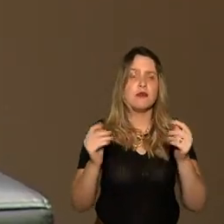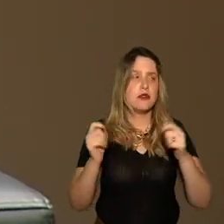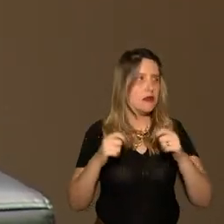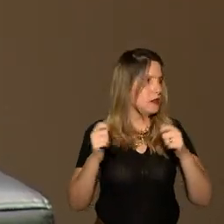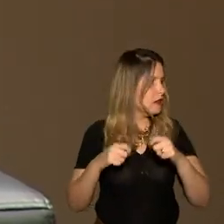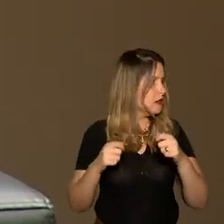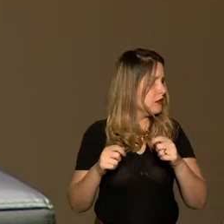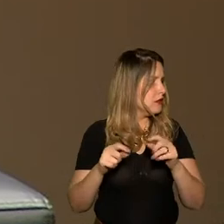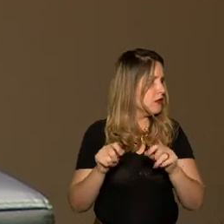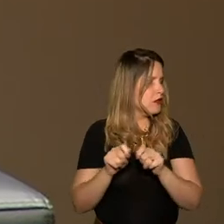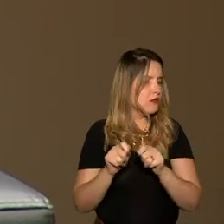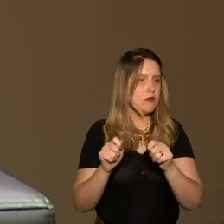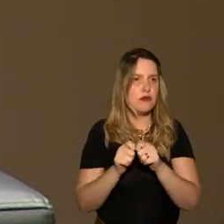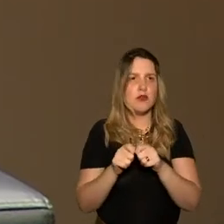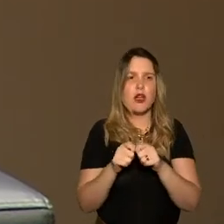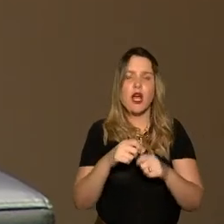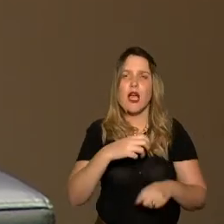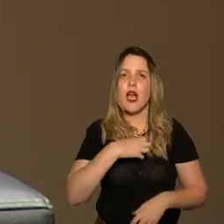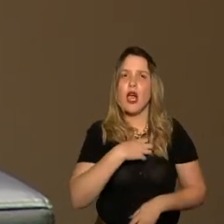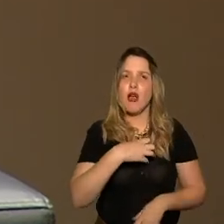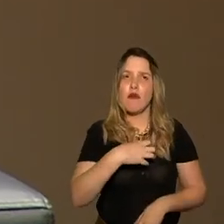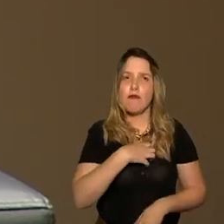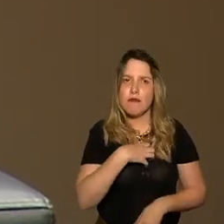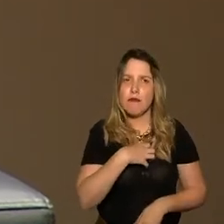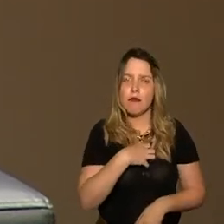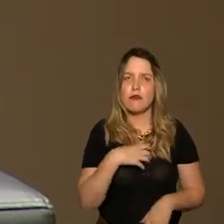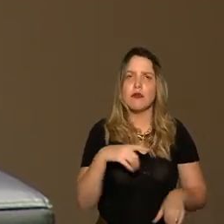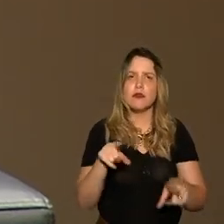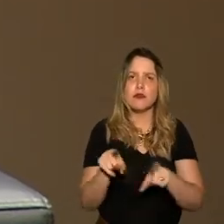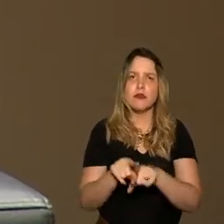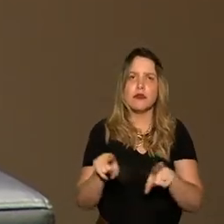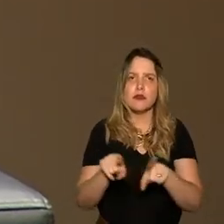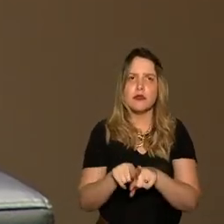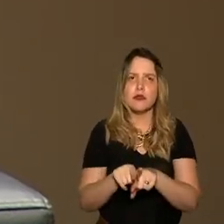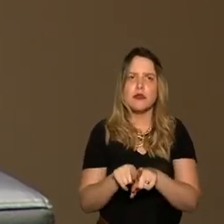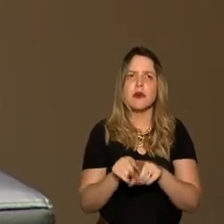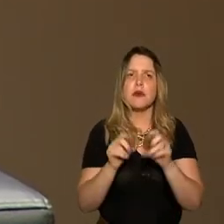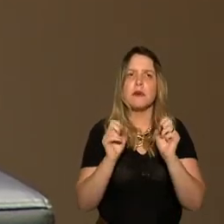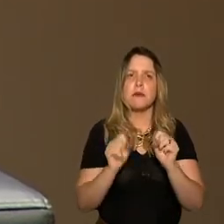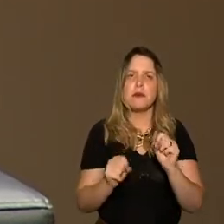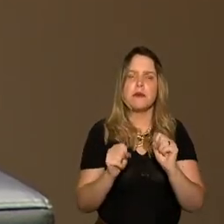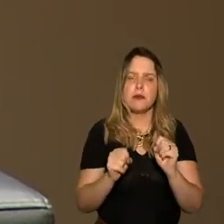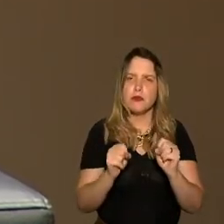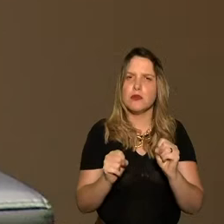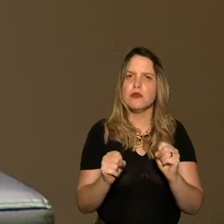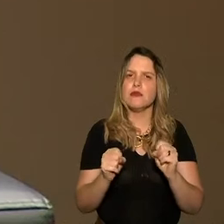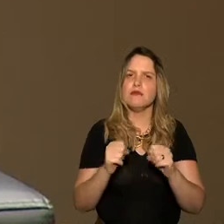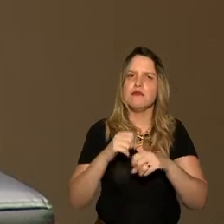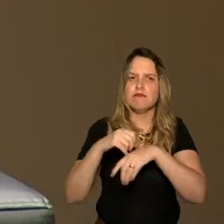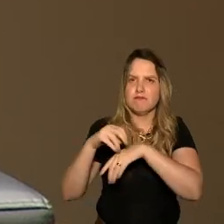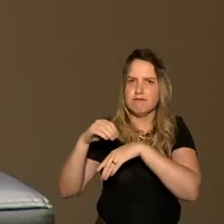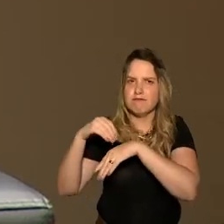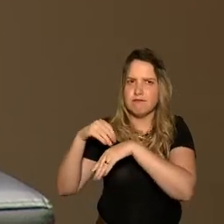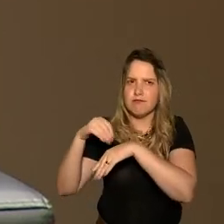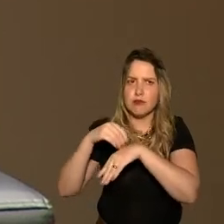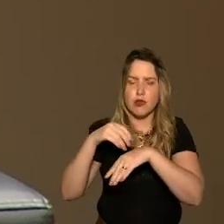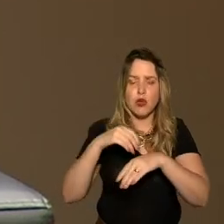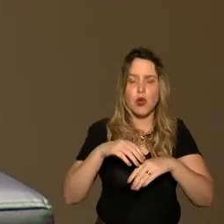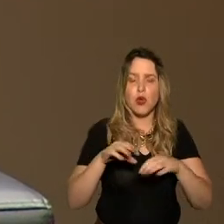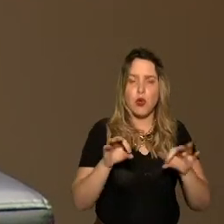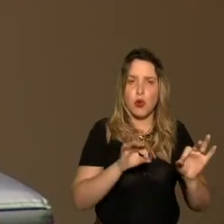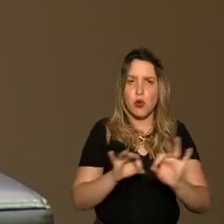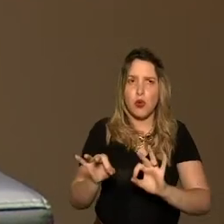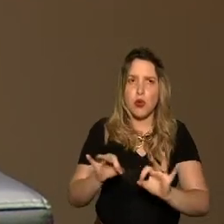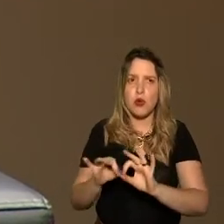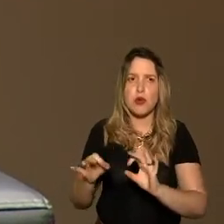a gente faz a gente estabelece parcerias com a Secretaria Municipal de Educação com a Secretaria Estadual de Educação Então